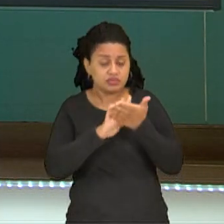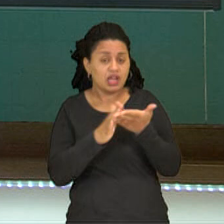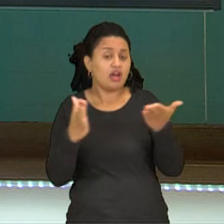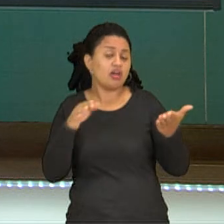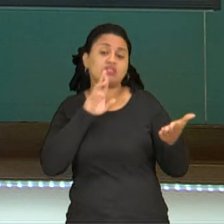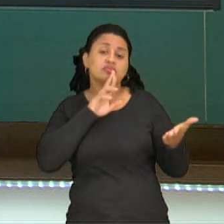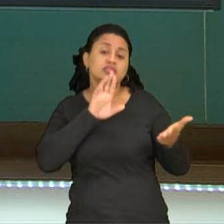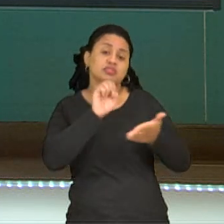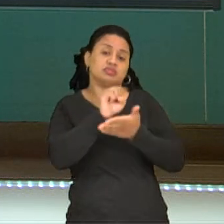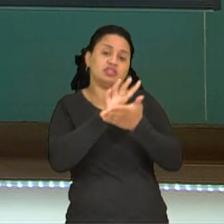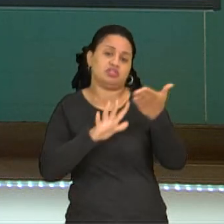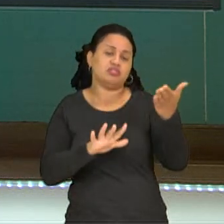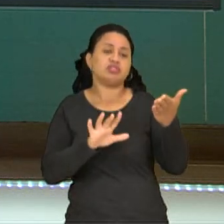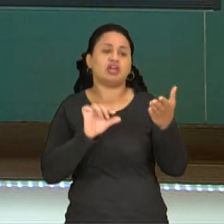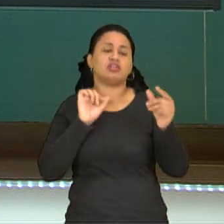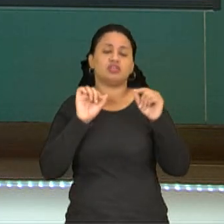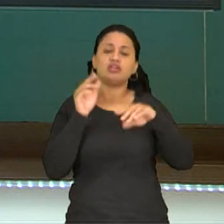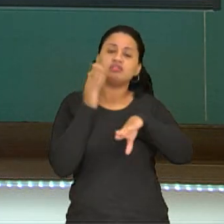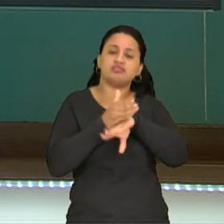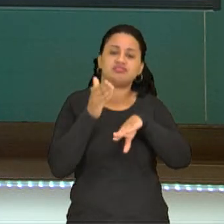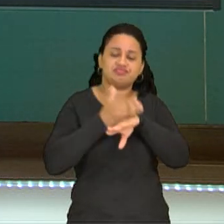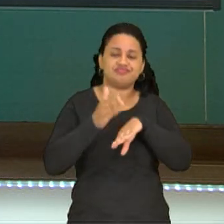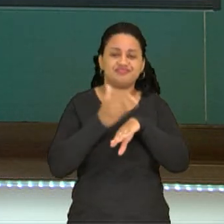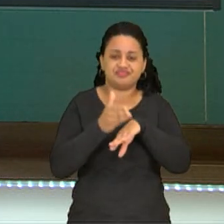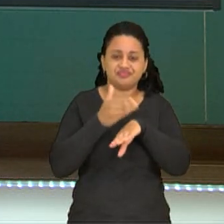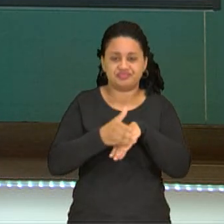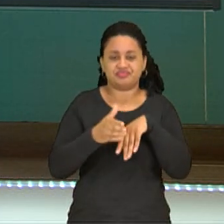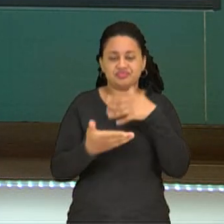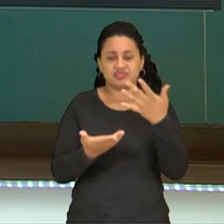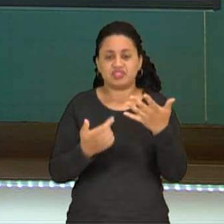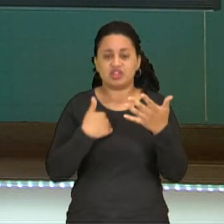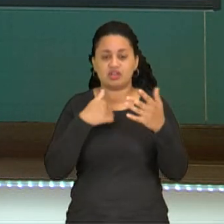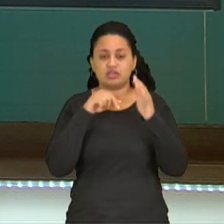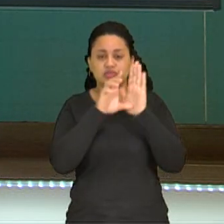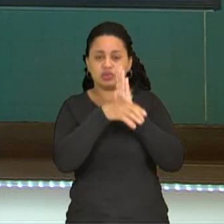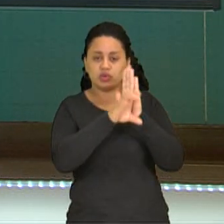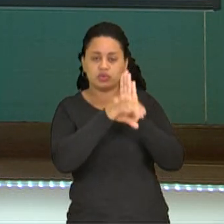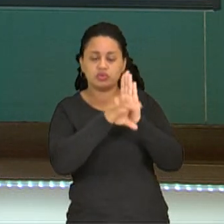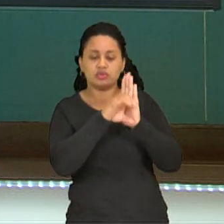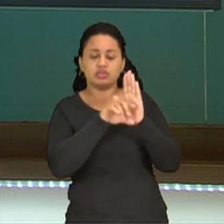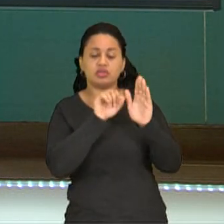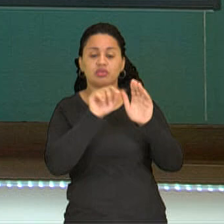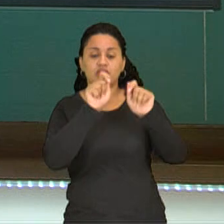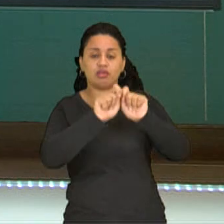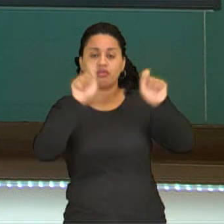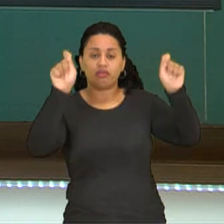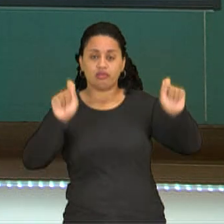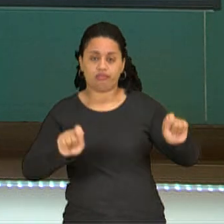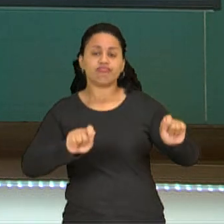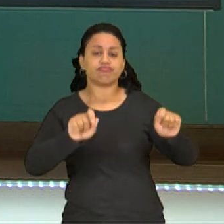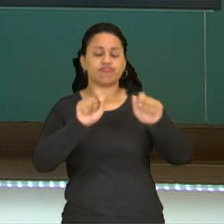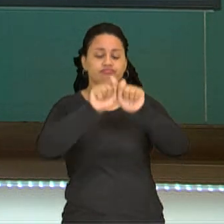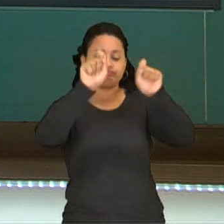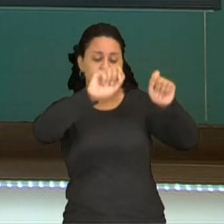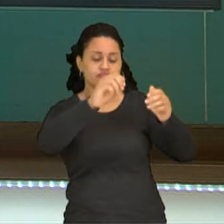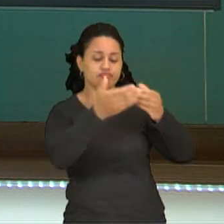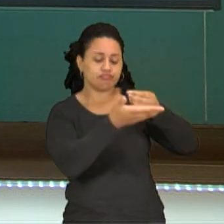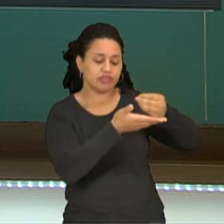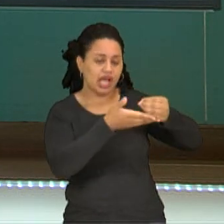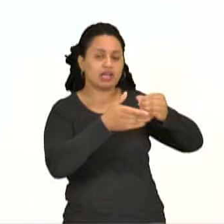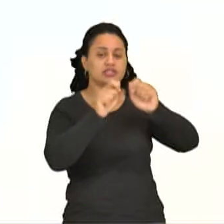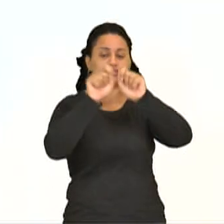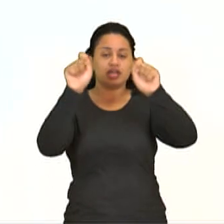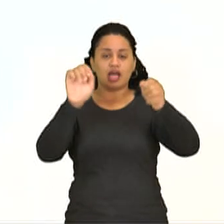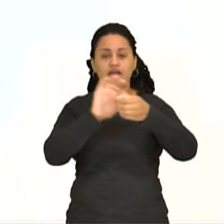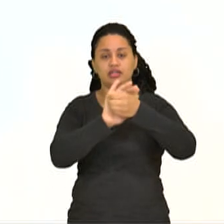resolver um exercício aqui para treinar exatamente esse conceito de áreas, né? Da área da base, área lateral e